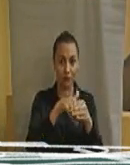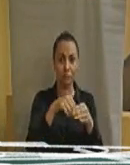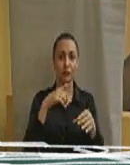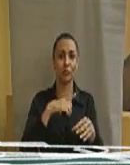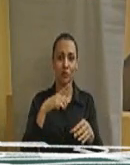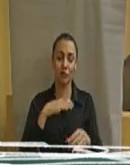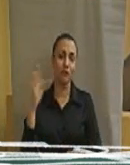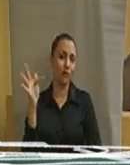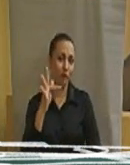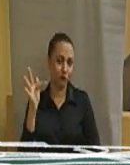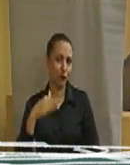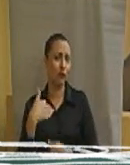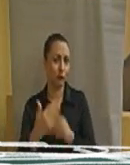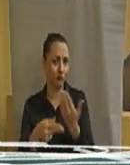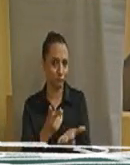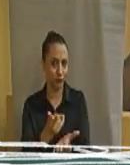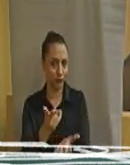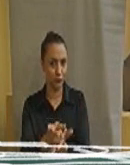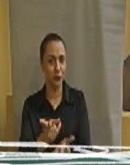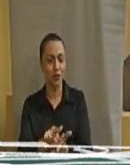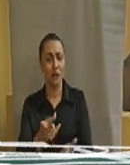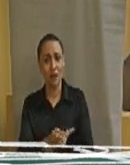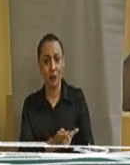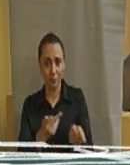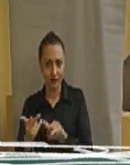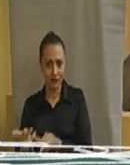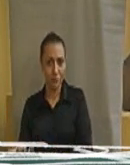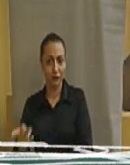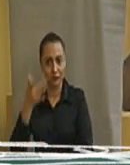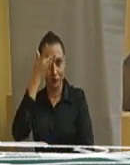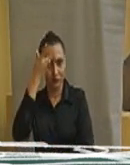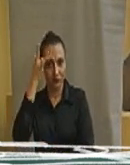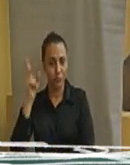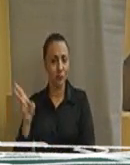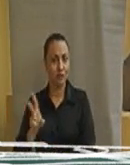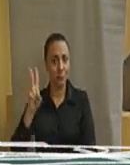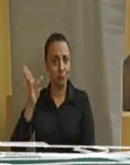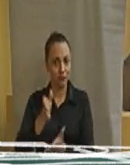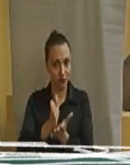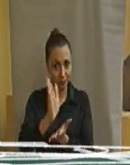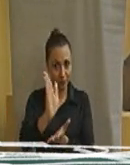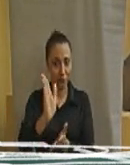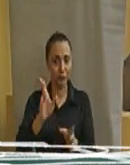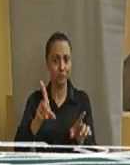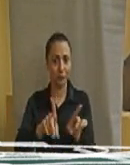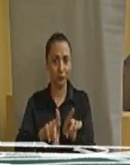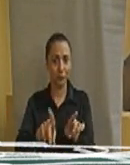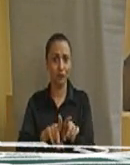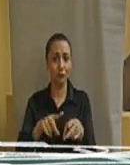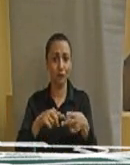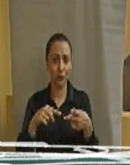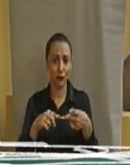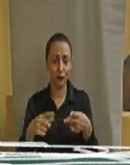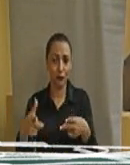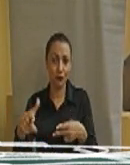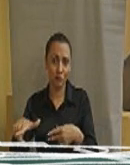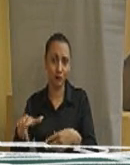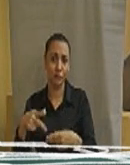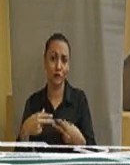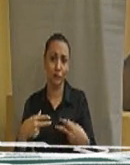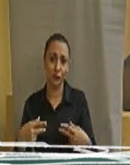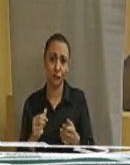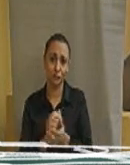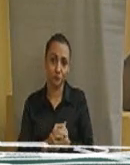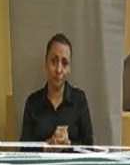funcionando, com a recepção dos calouros e as formaturas que estão ocorrendo. Essas 2 solenidades são especiais para